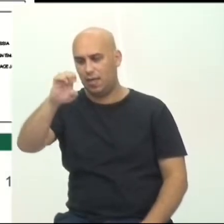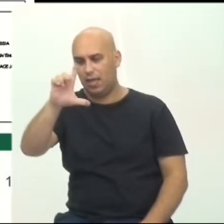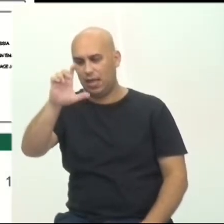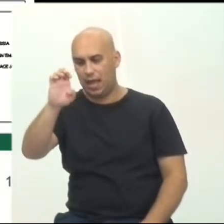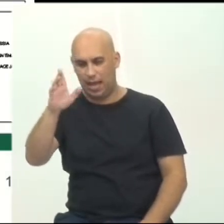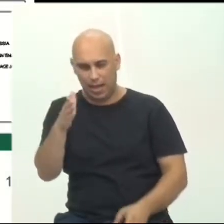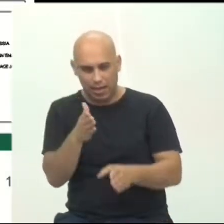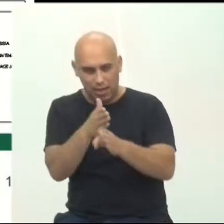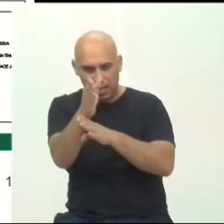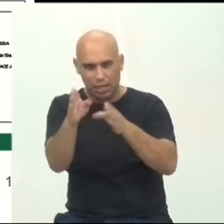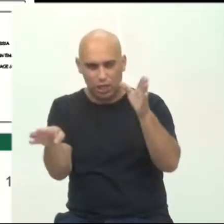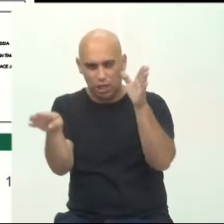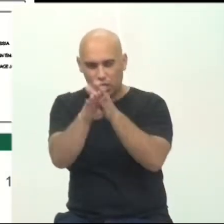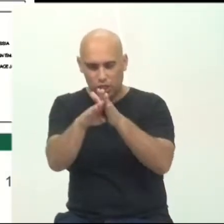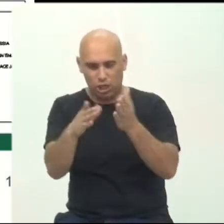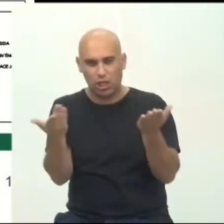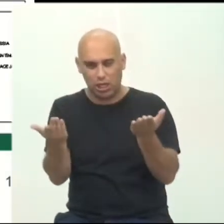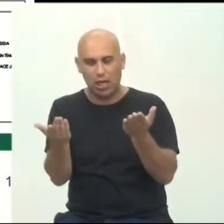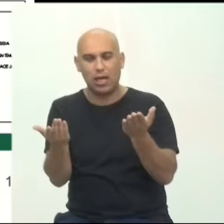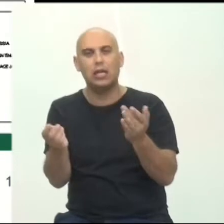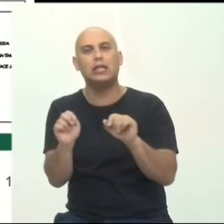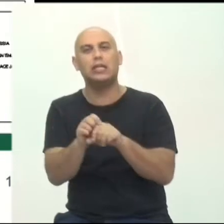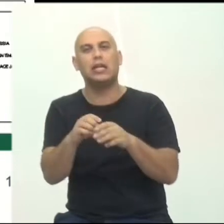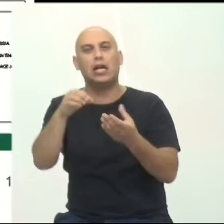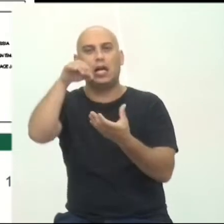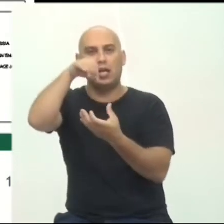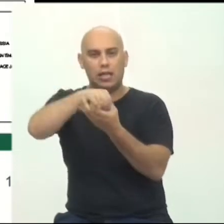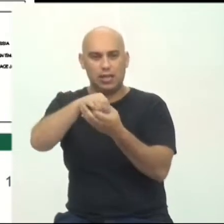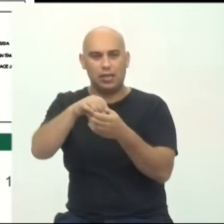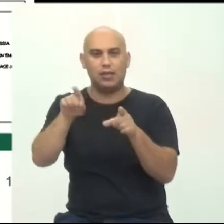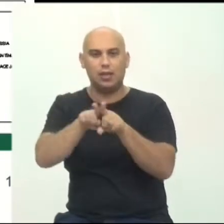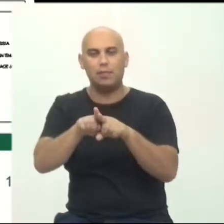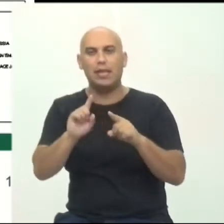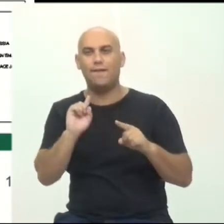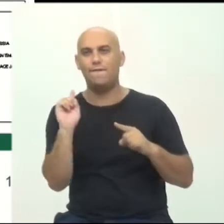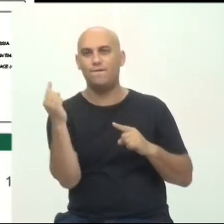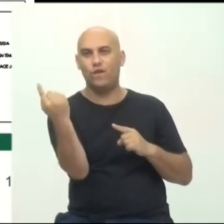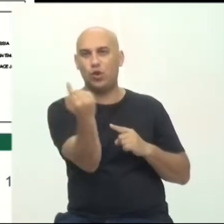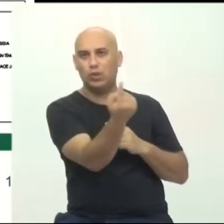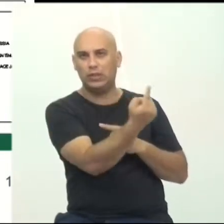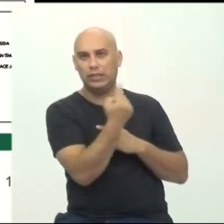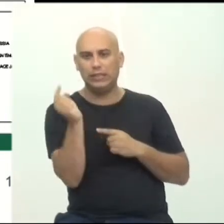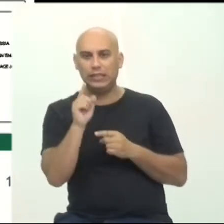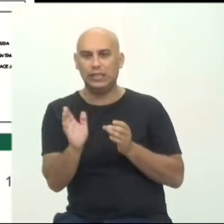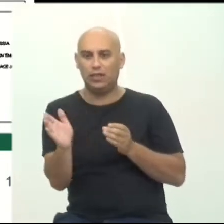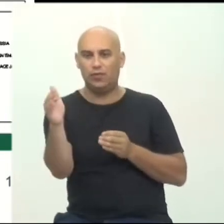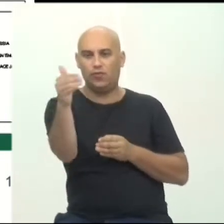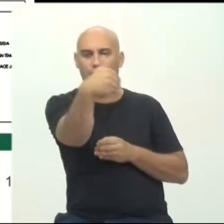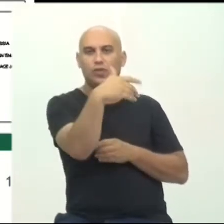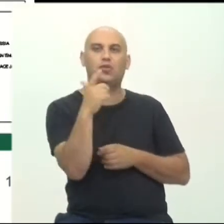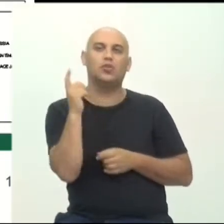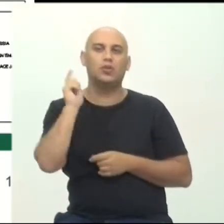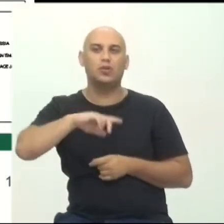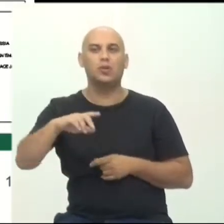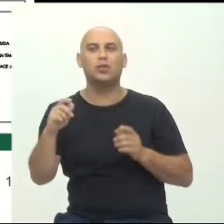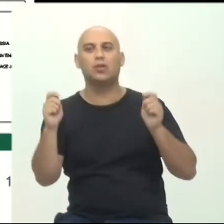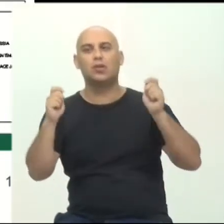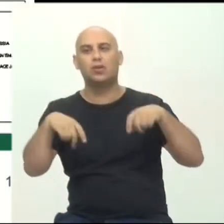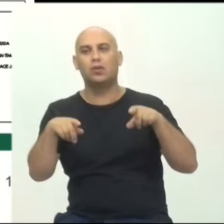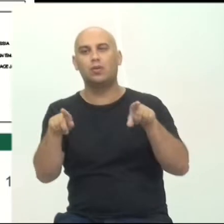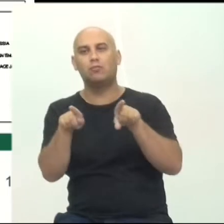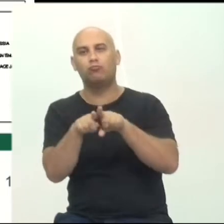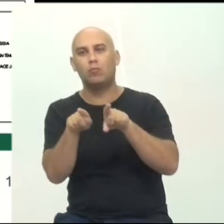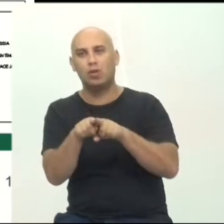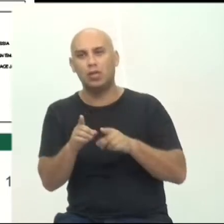pega na Avenida Jorge Lacerda, ela faz a volta. Então, é onde a gente faz o contorno. Ali ela permite, então, ela ser